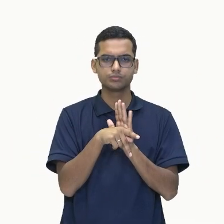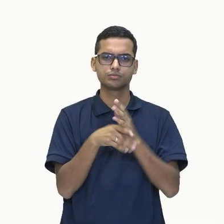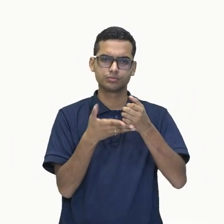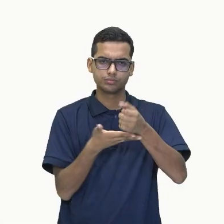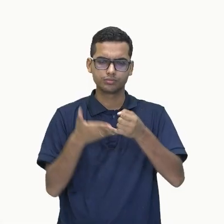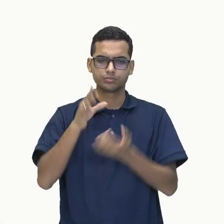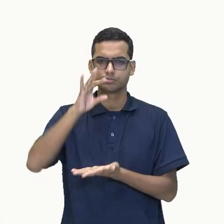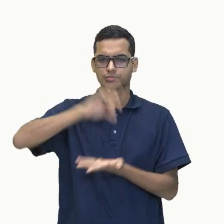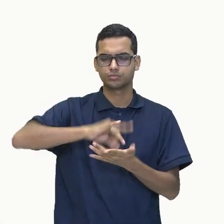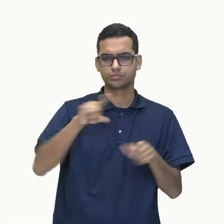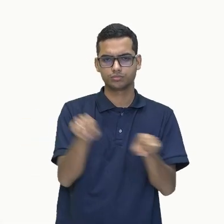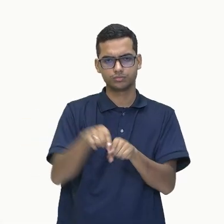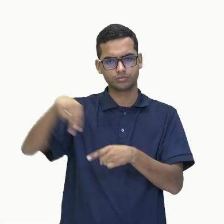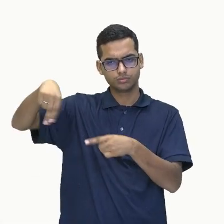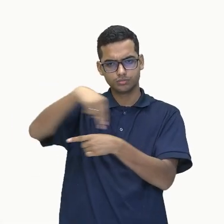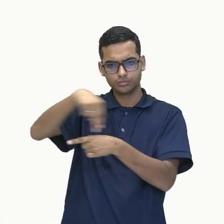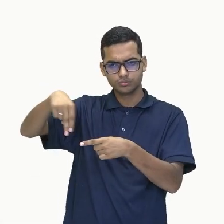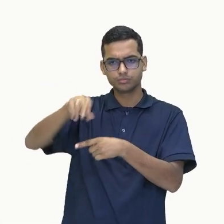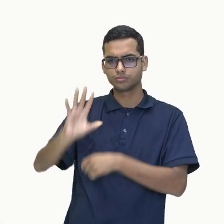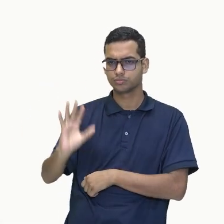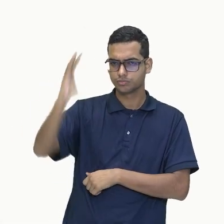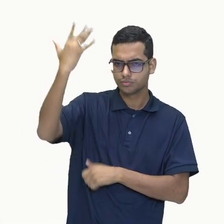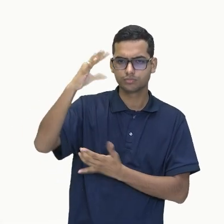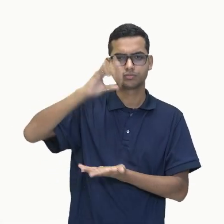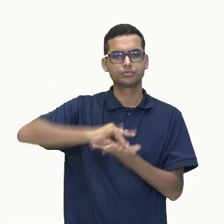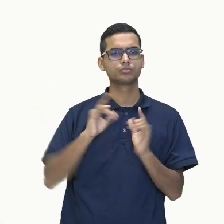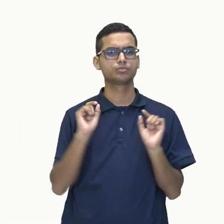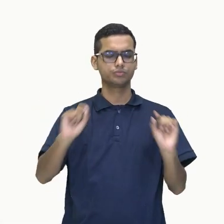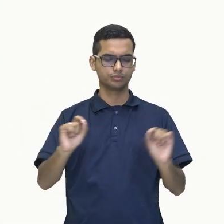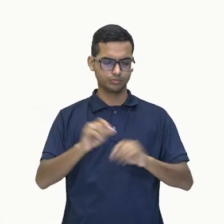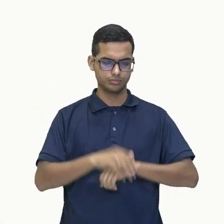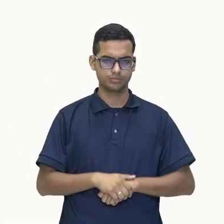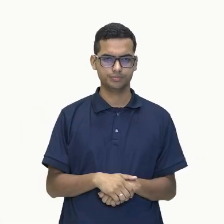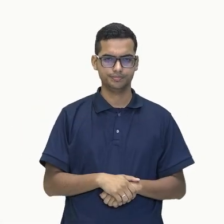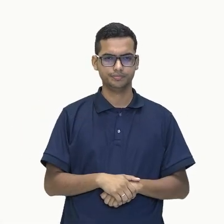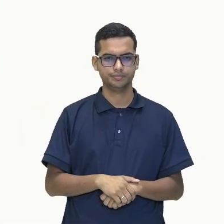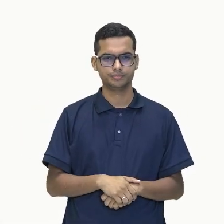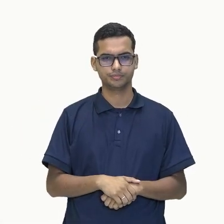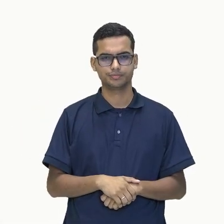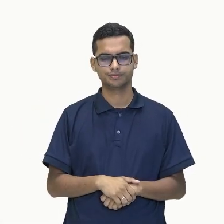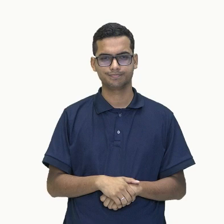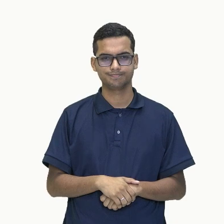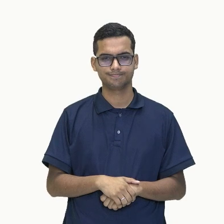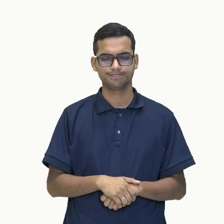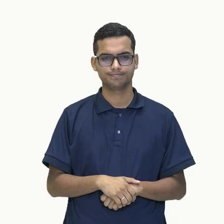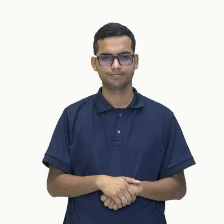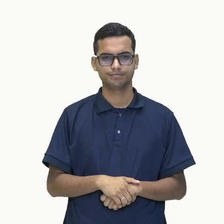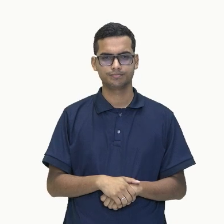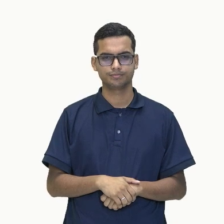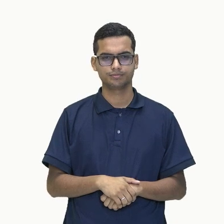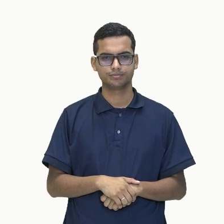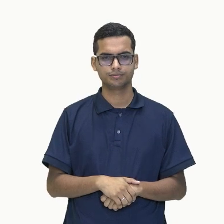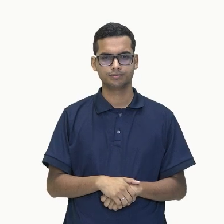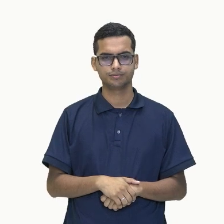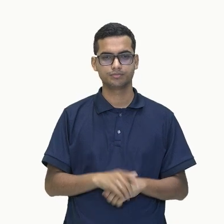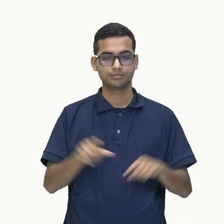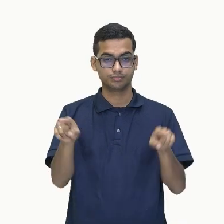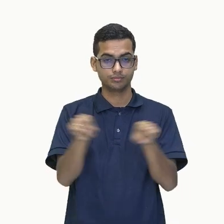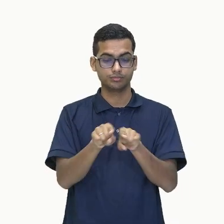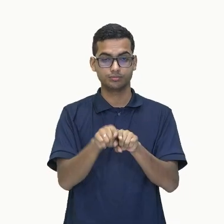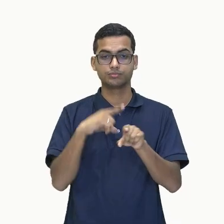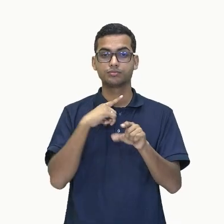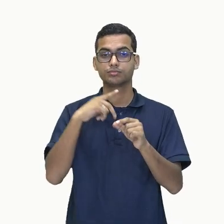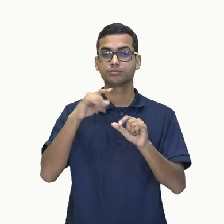nitrogenadas, o que vai acontecer é que vai mudar também aqui o aminoácido,